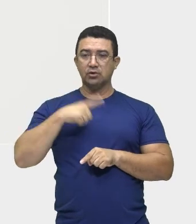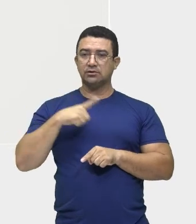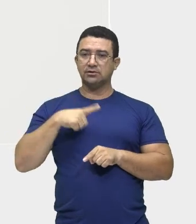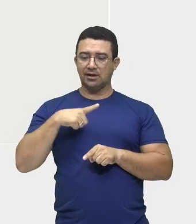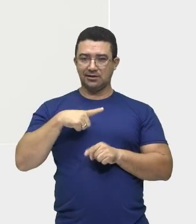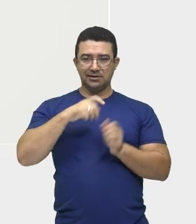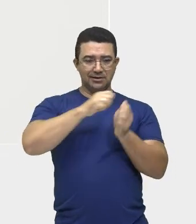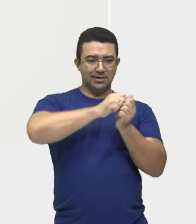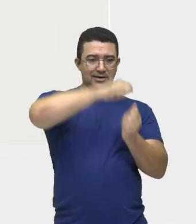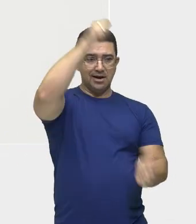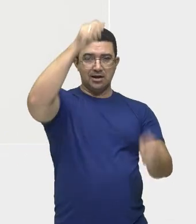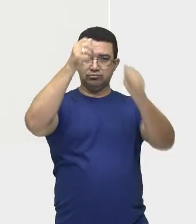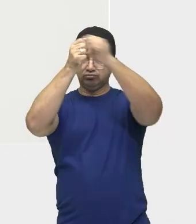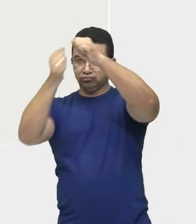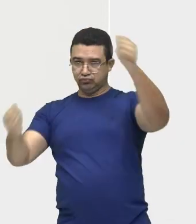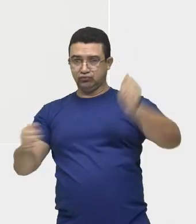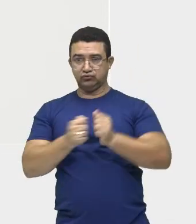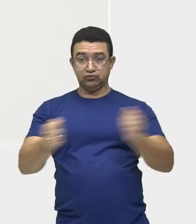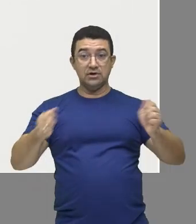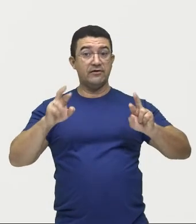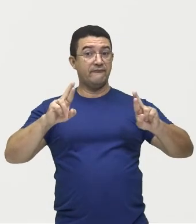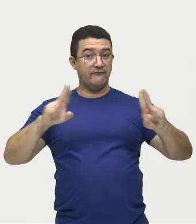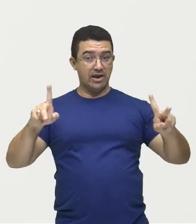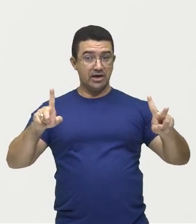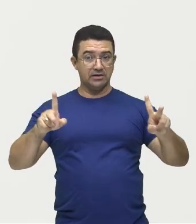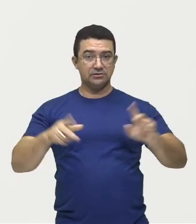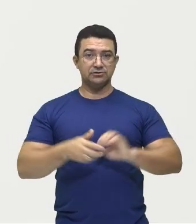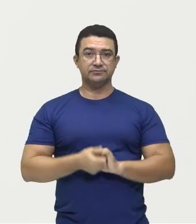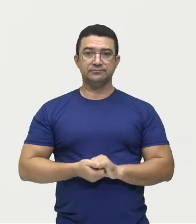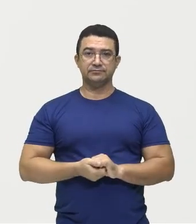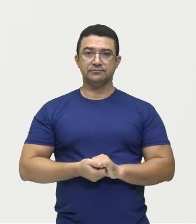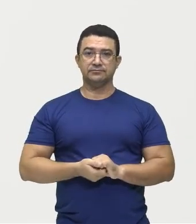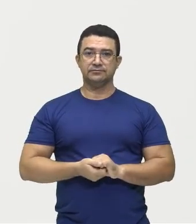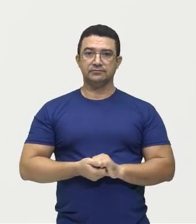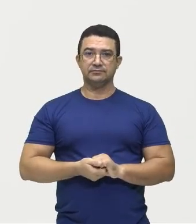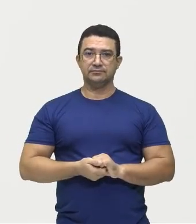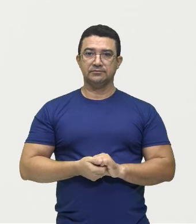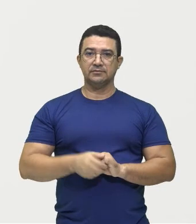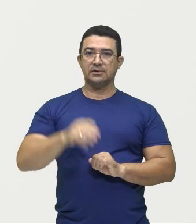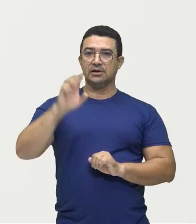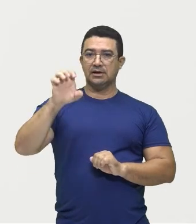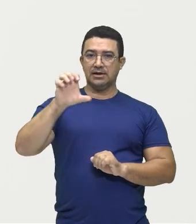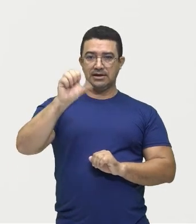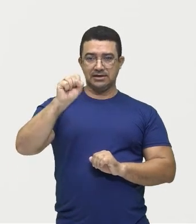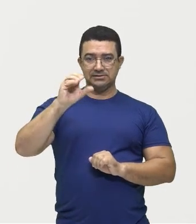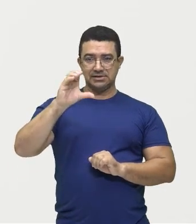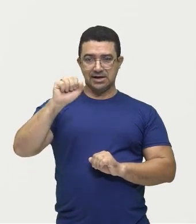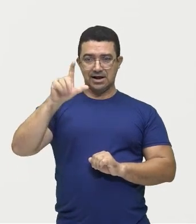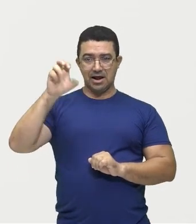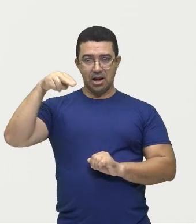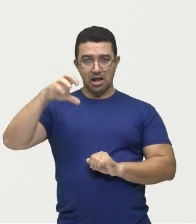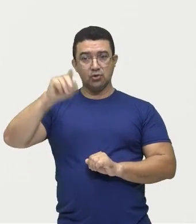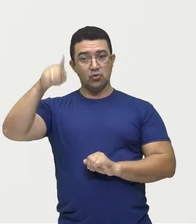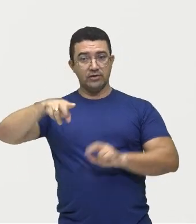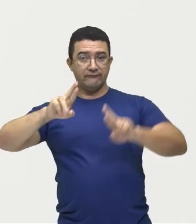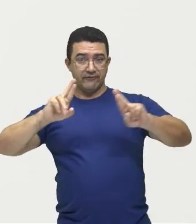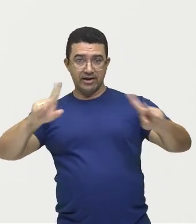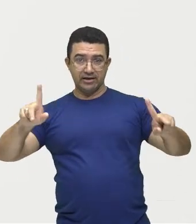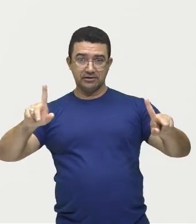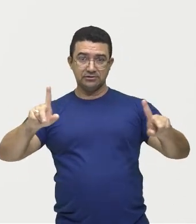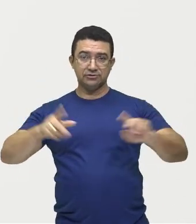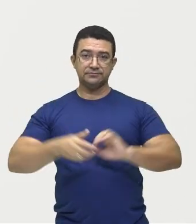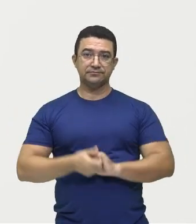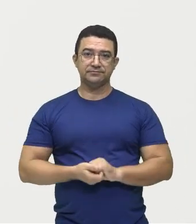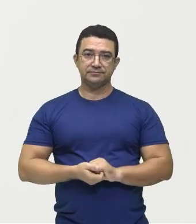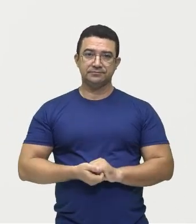medidas diferentes, tá? Então, o escaleno, as suas medidas, elas são diferentes, tá?